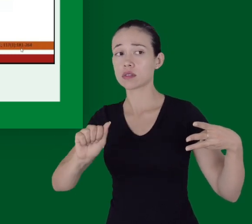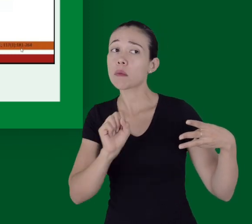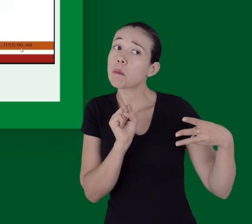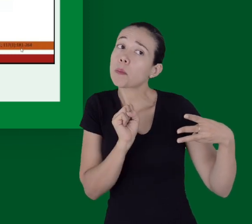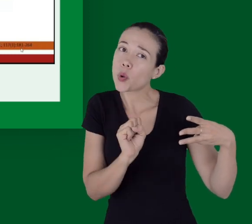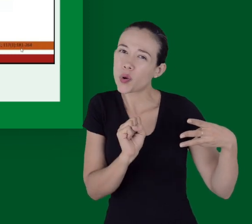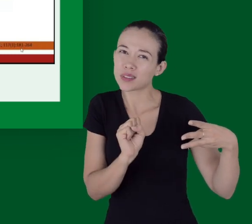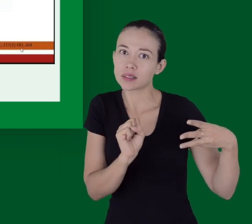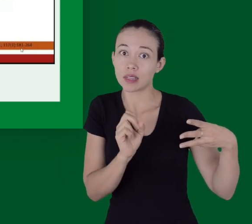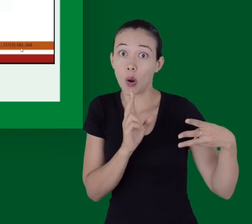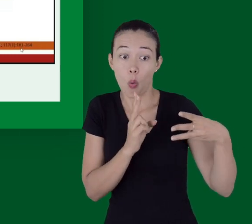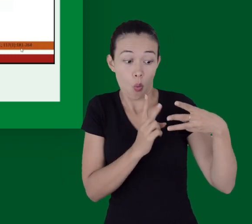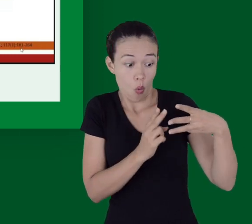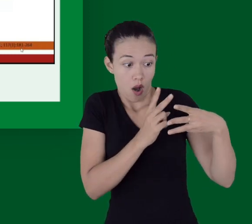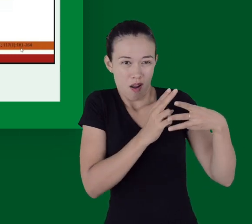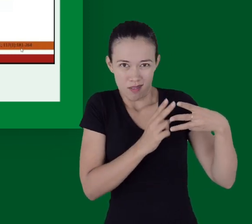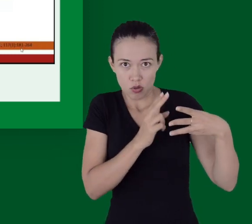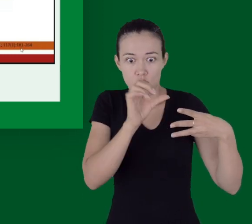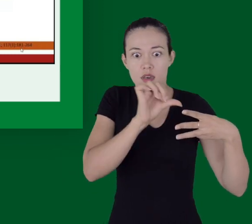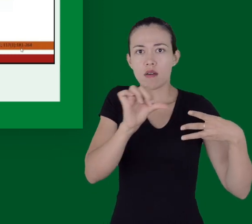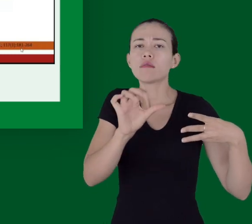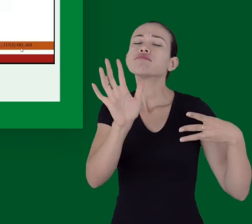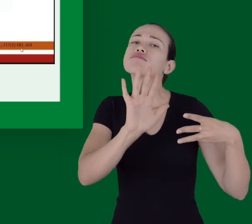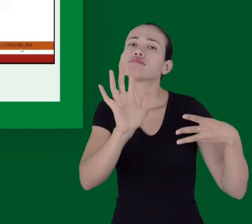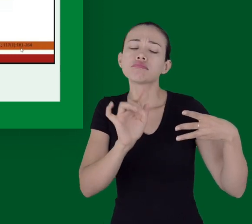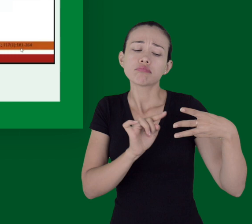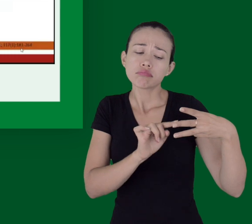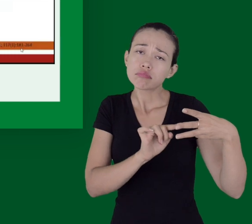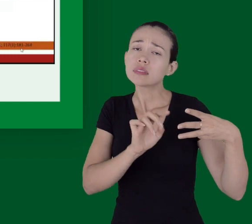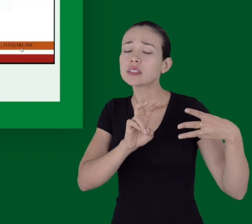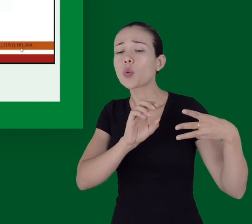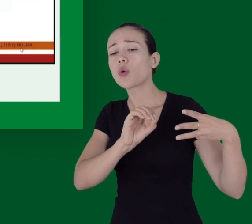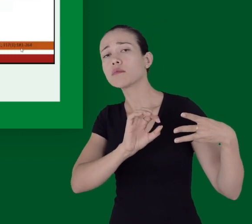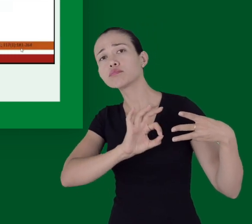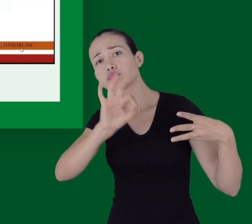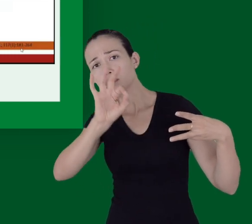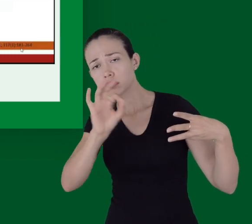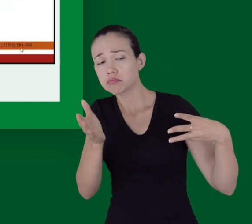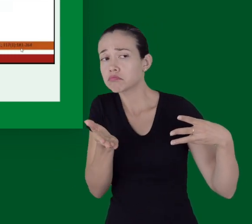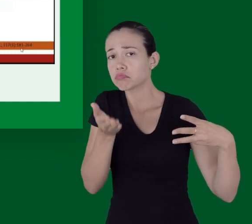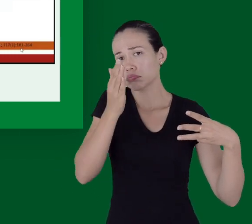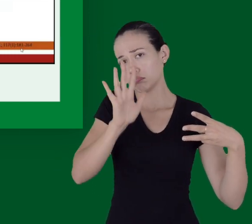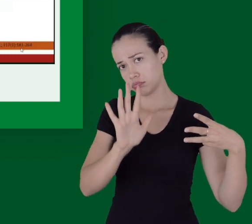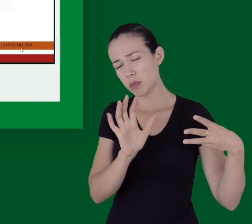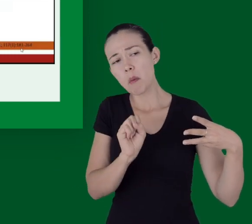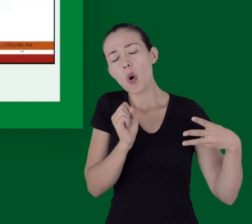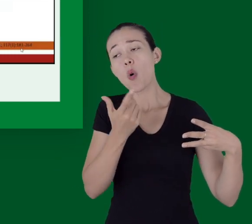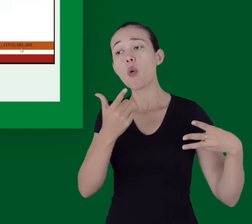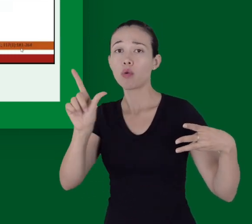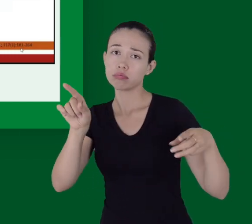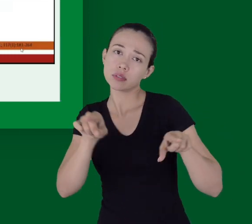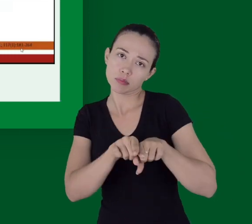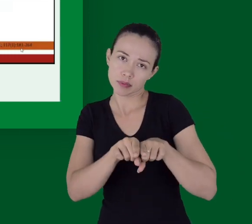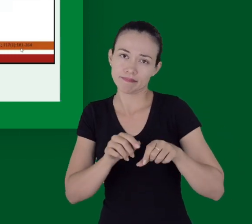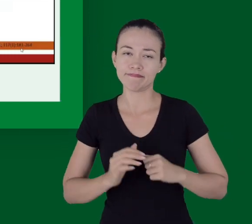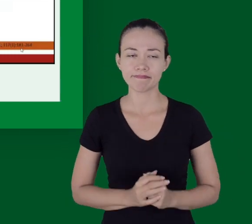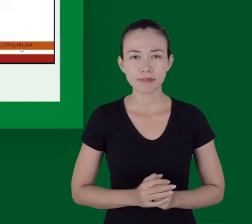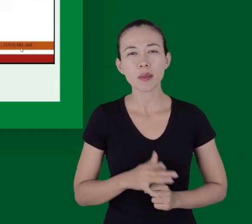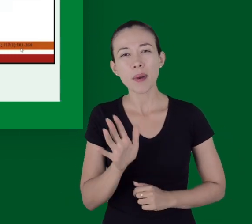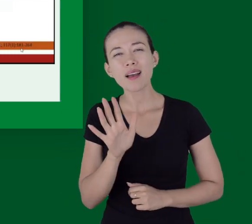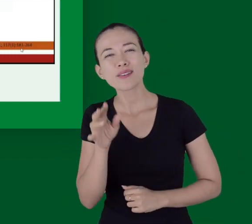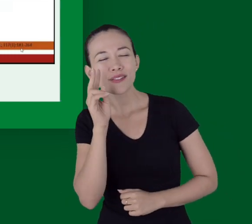ela é provavelmente anginosa. Ela provavelmente é. Ela é mais que 50% de chance de ser, mas não é aquela